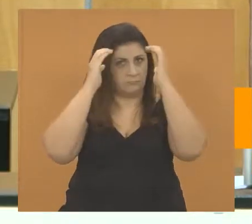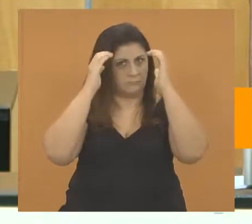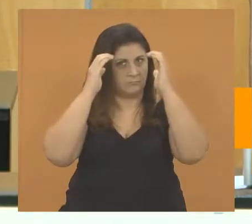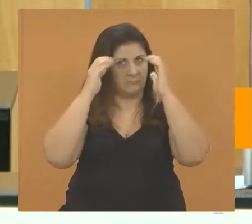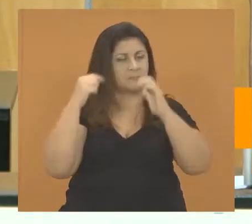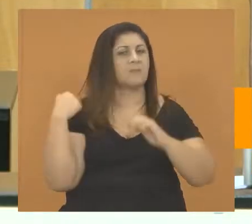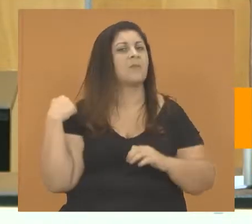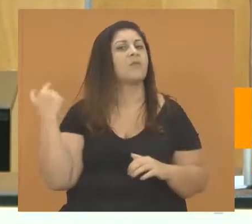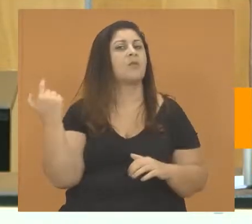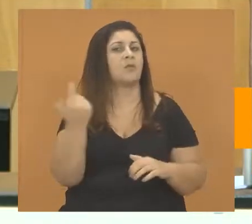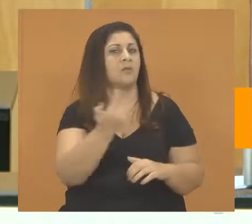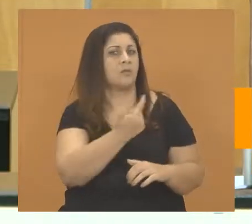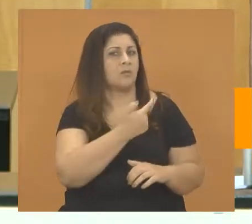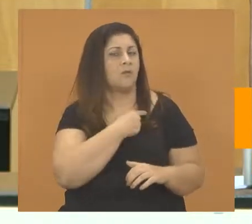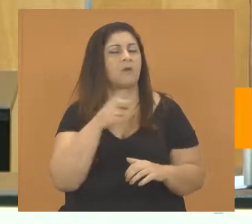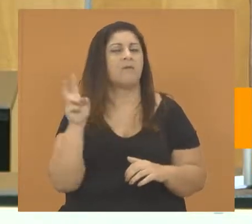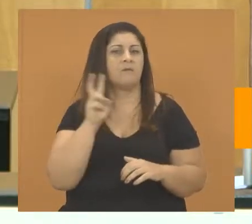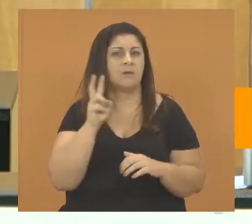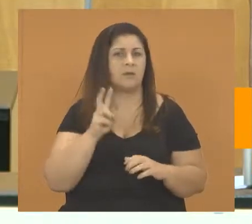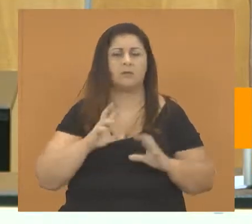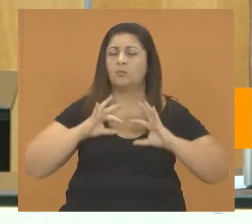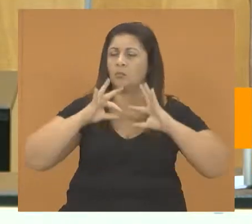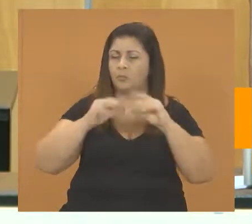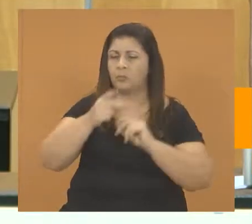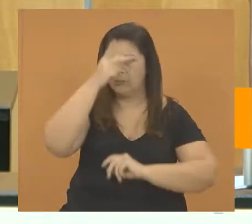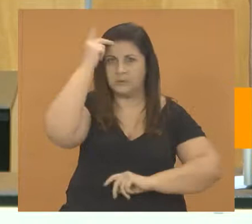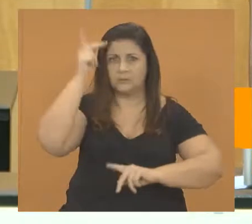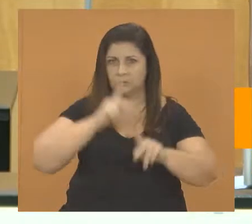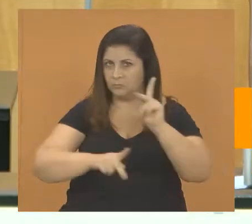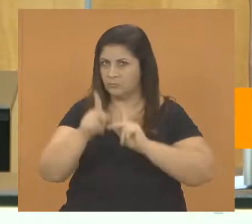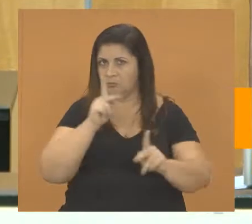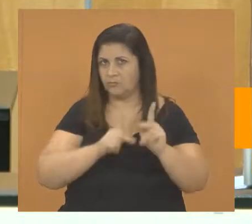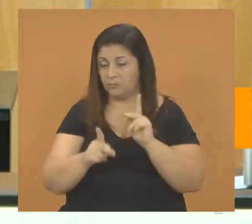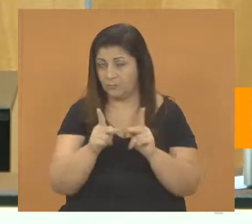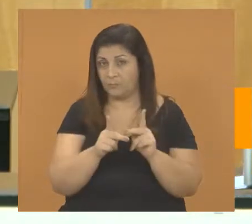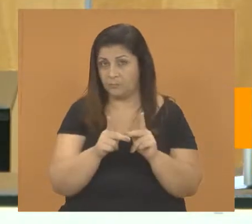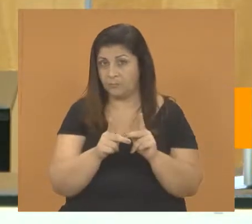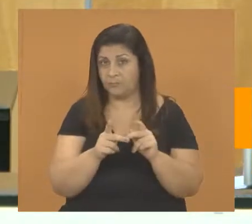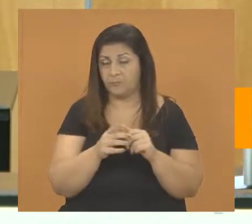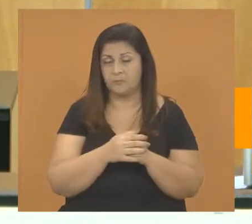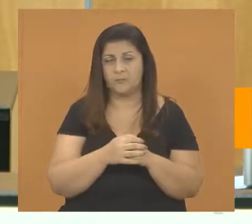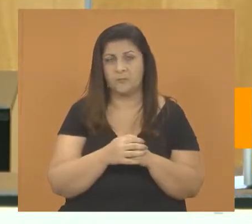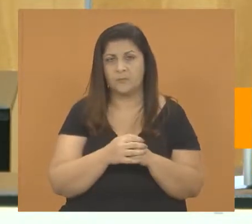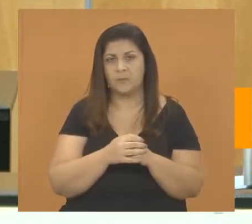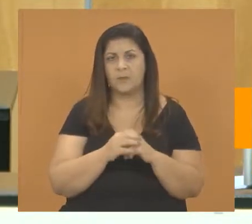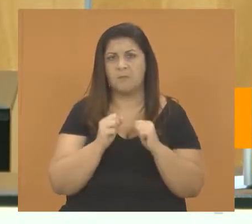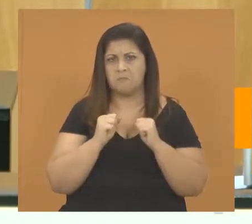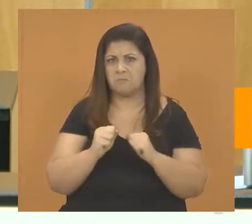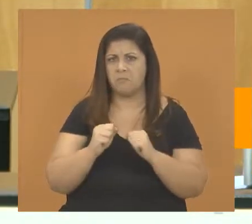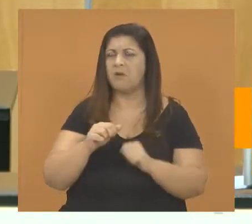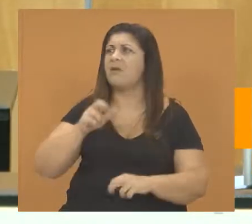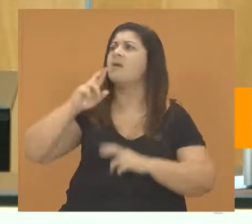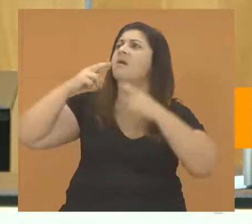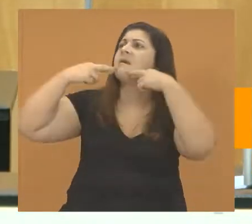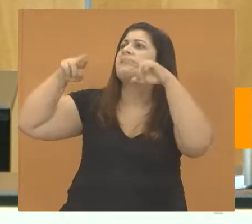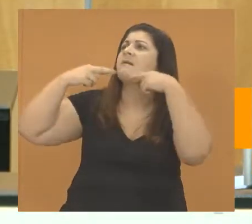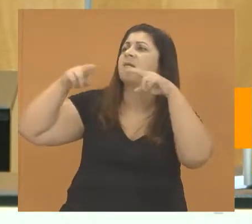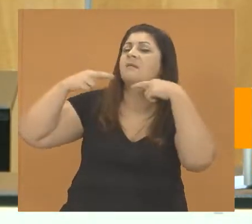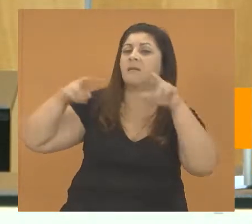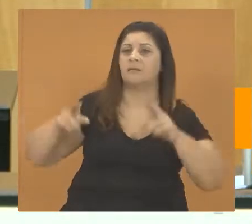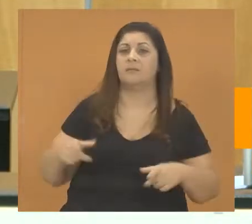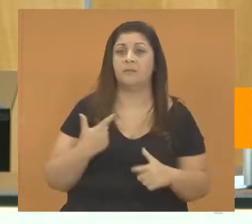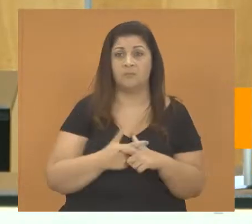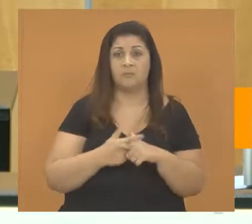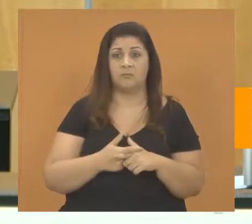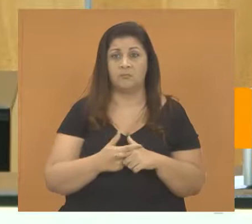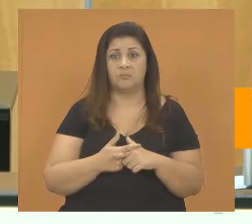enquanto legisladores é o papel de todo cidadão que usufrui do do trabalho da população denunciar e reclamar porque